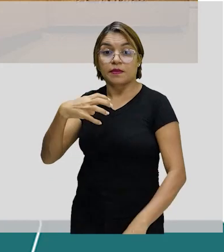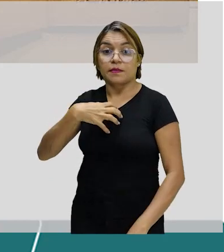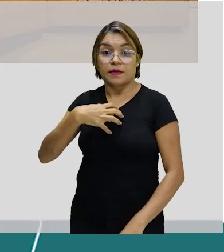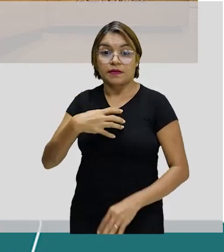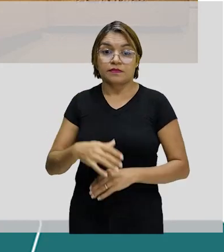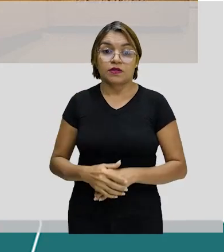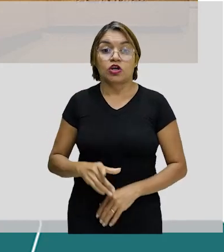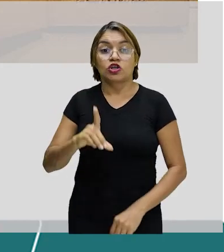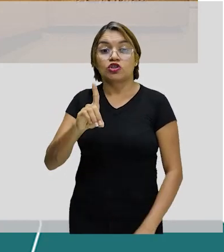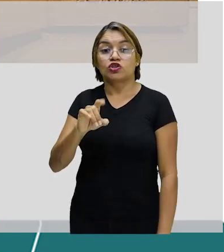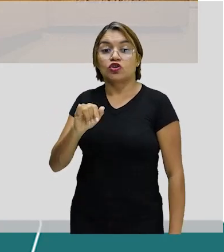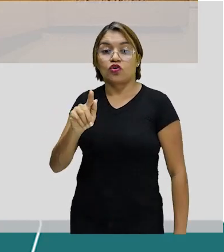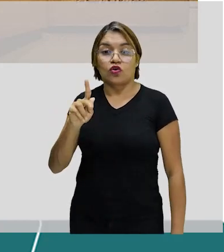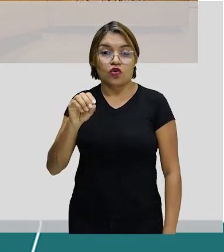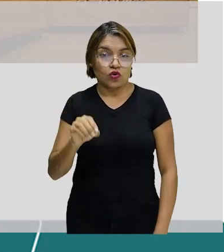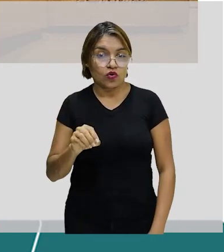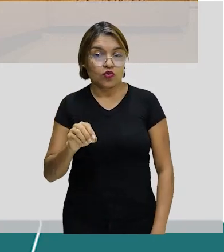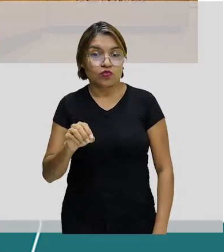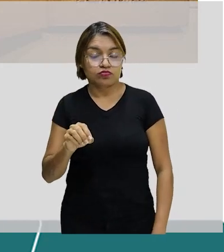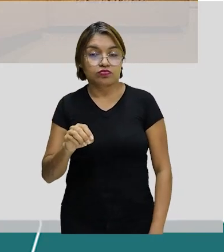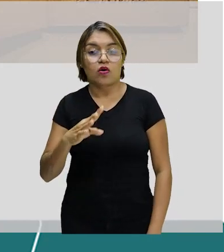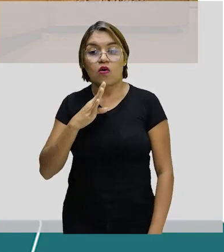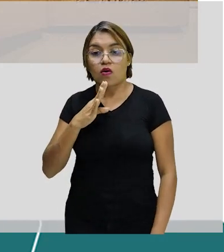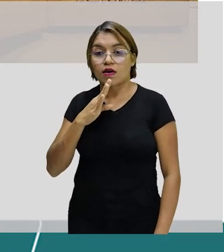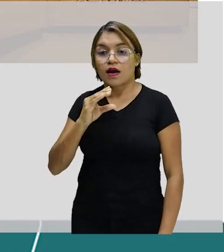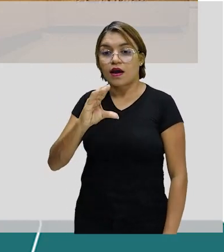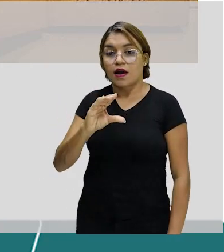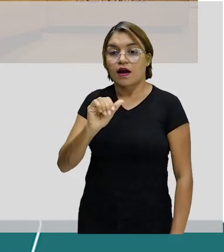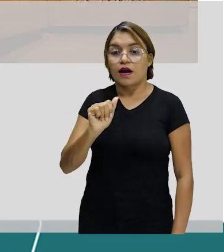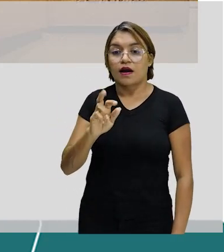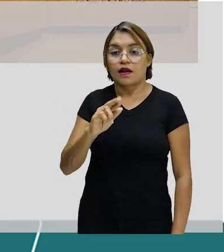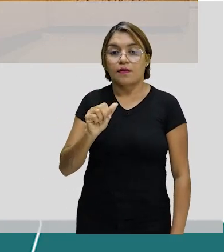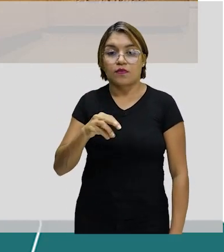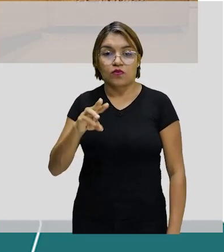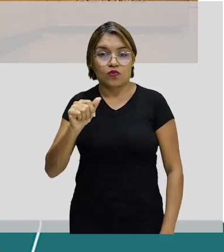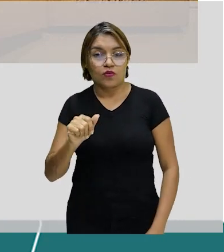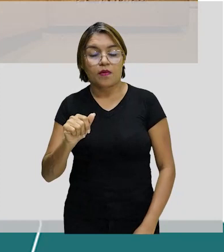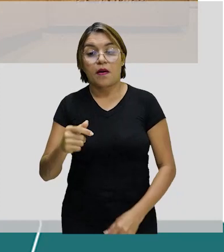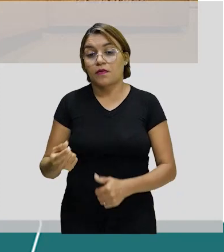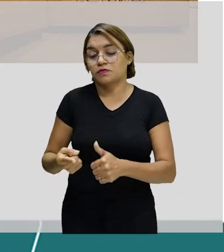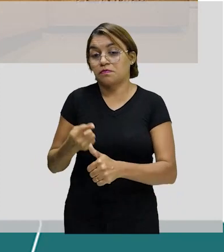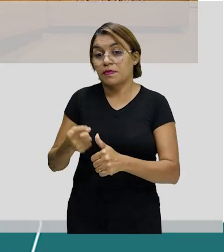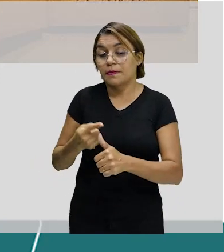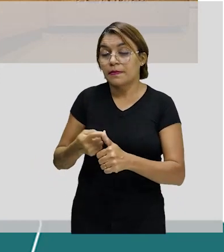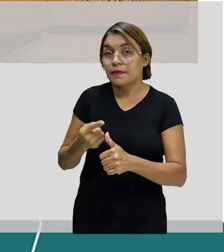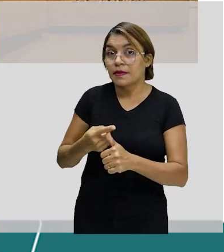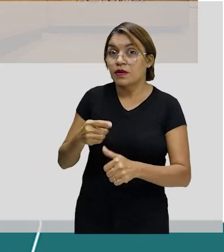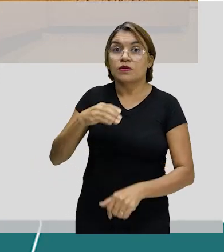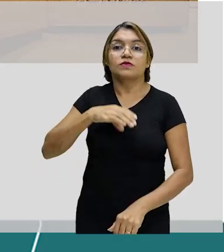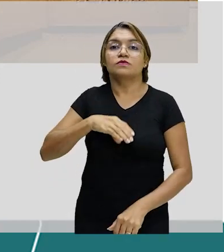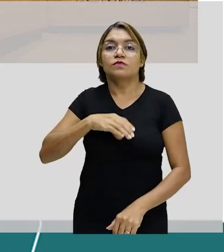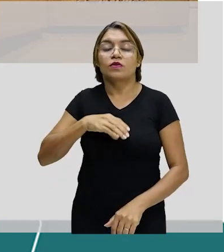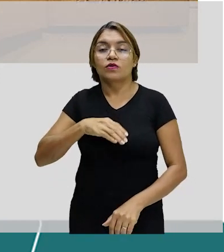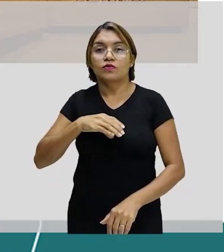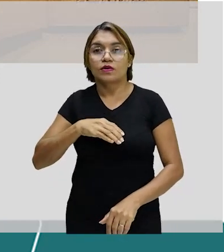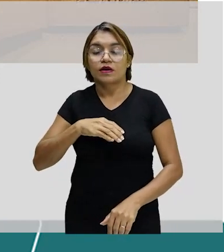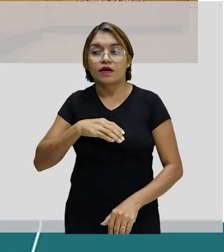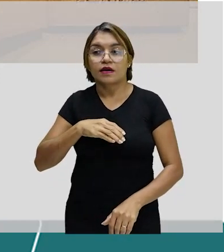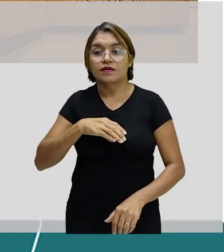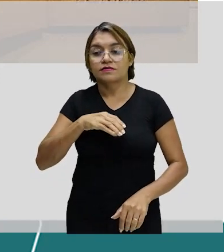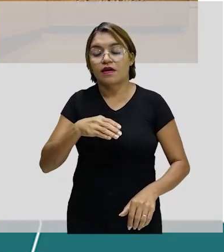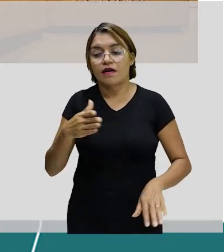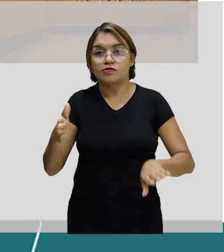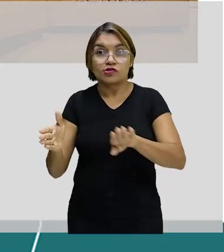Correia, conhecido como Caramuru, foi um dos primeiros portugueses a se estabelecer na Bahia. É considerado o pai biológico do